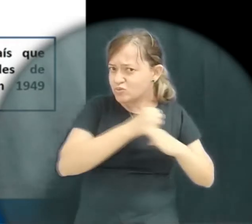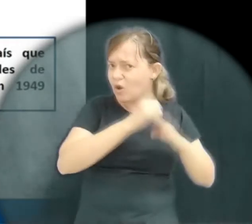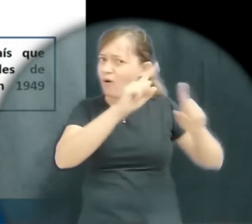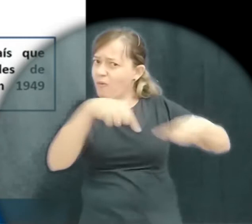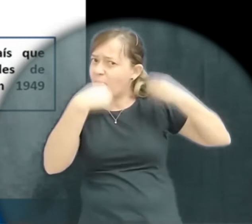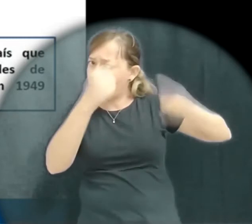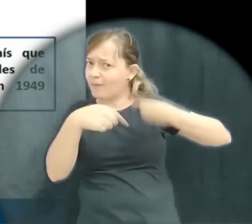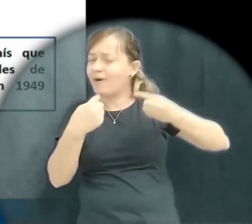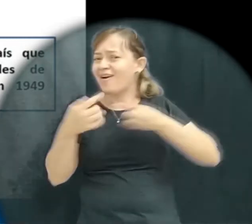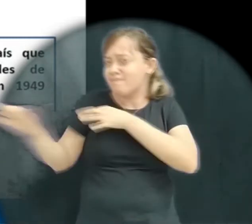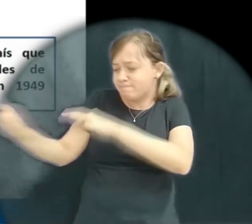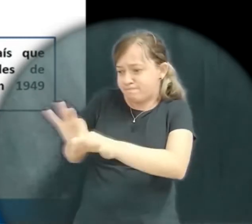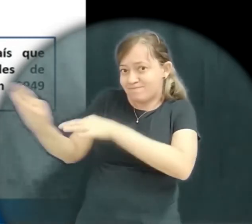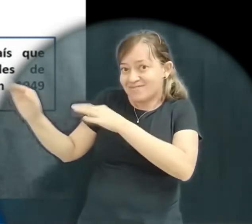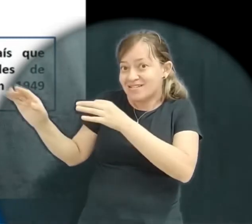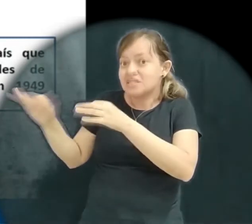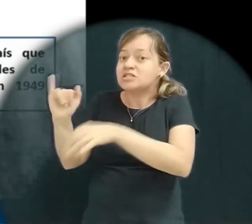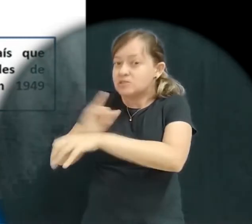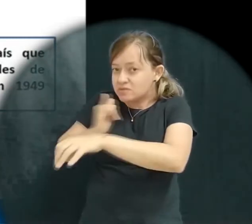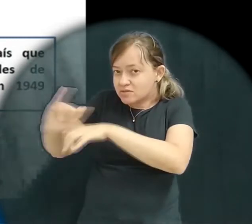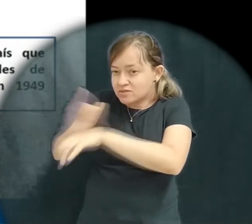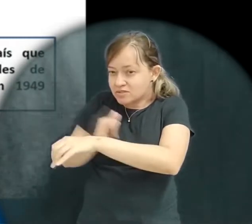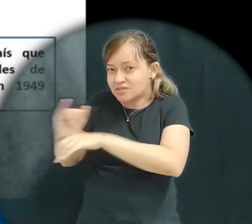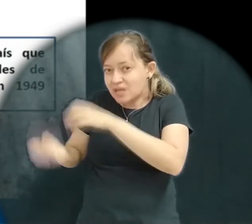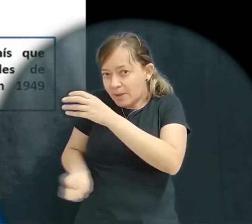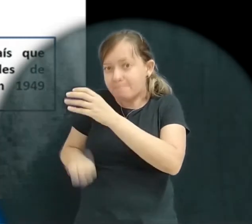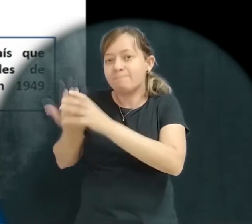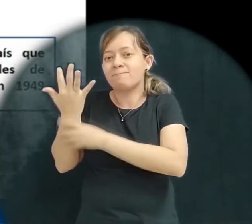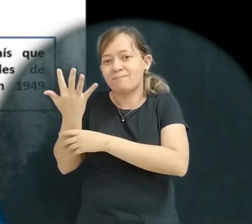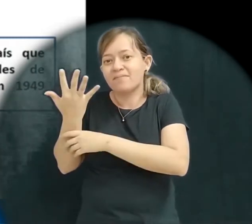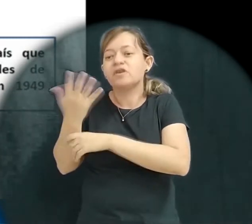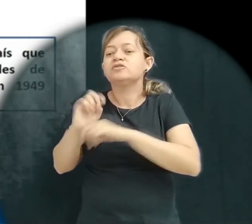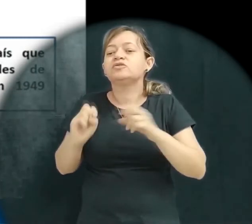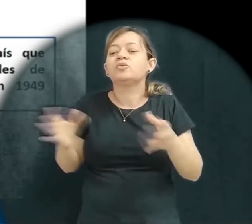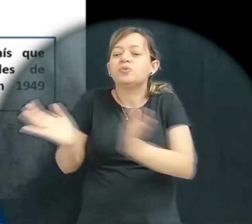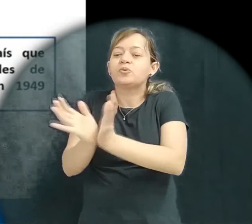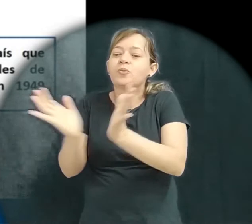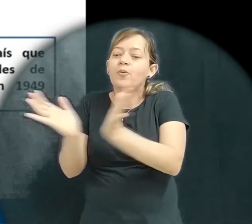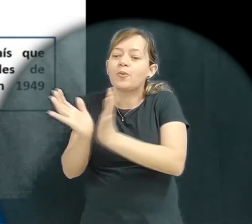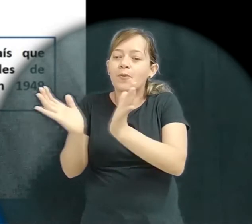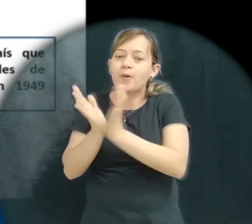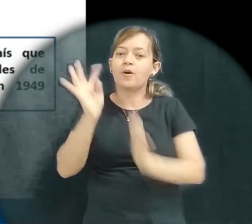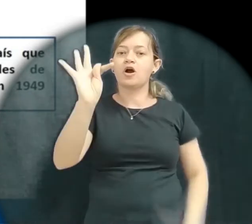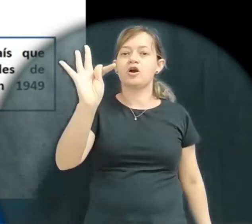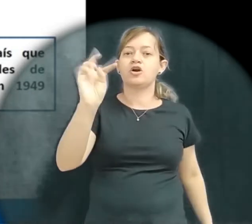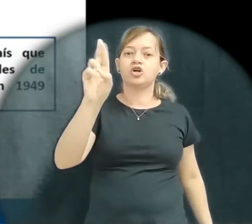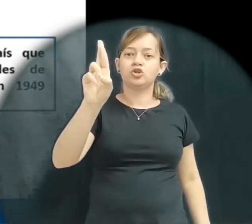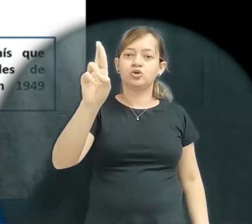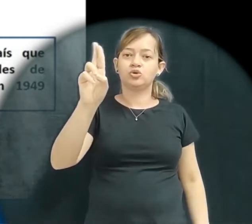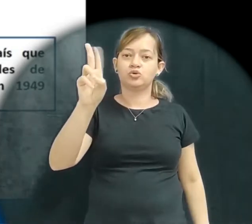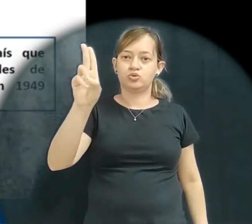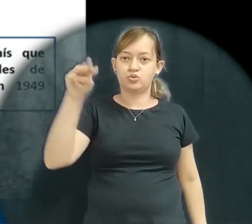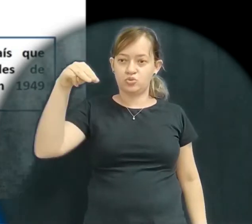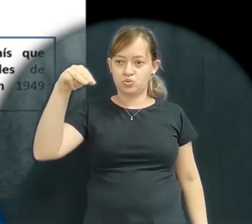políticas para controlar essa expansão comunista. Daí surgiu a doutrina Truman, do presidente Truman, até